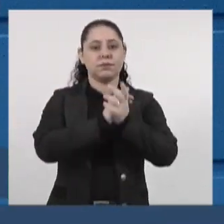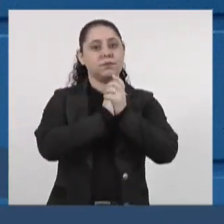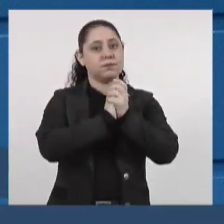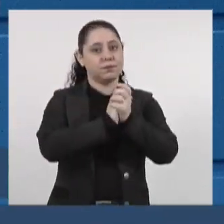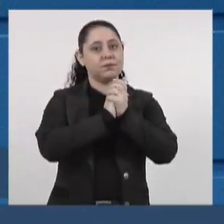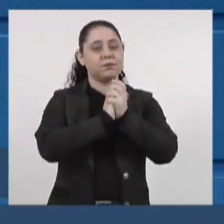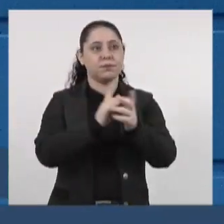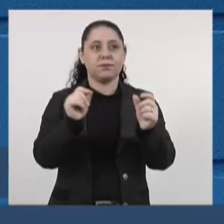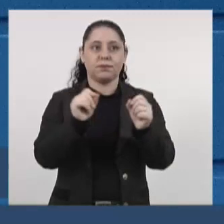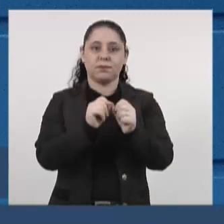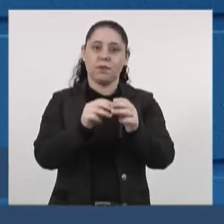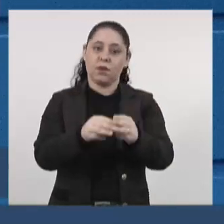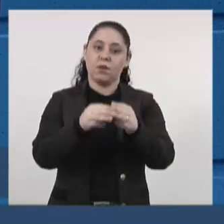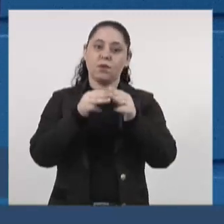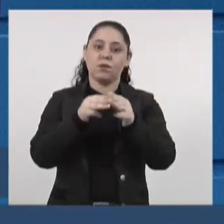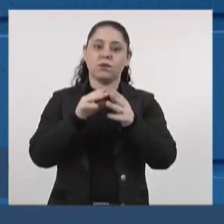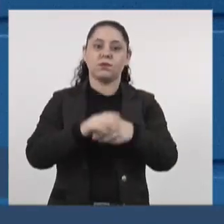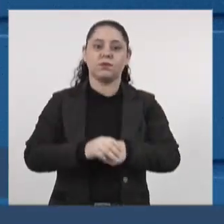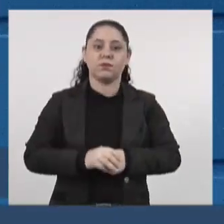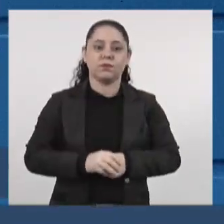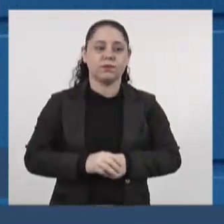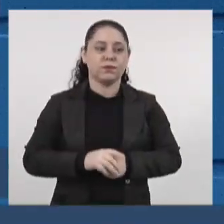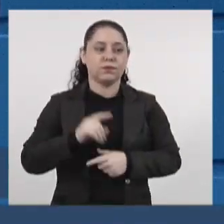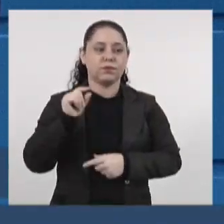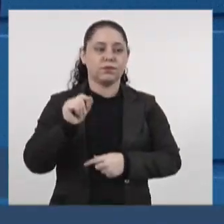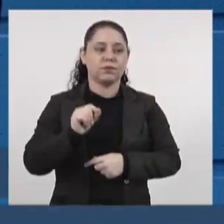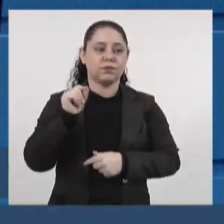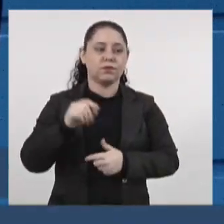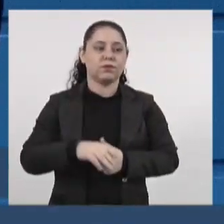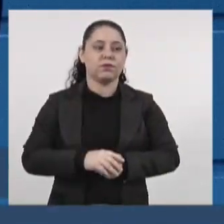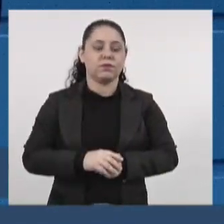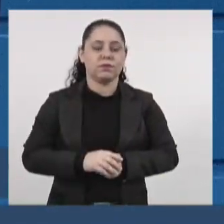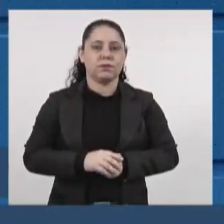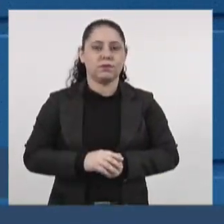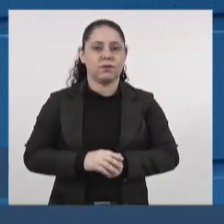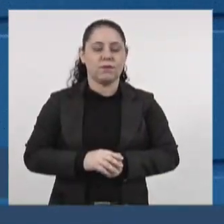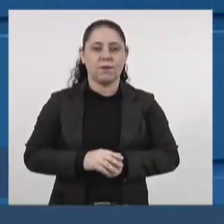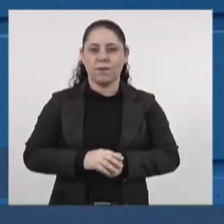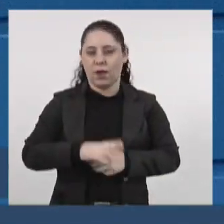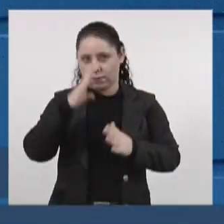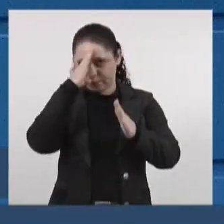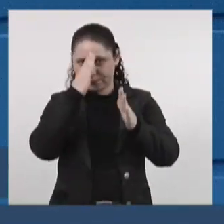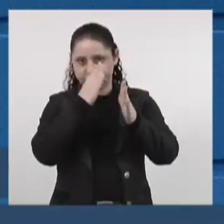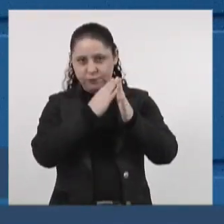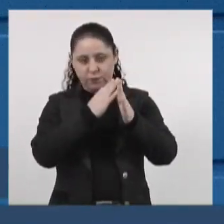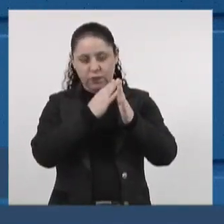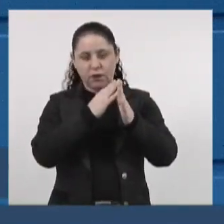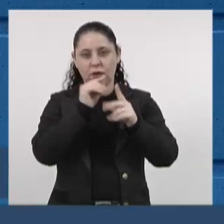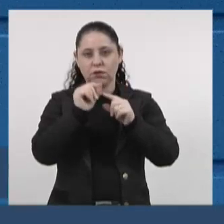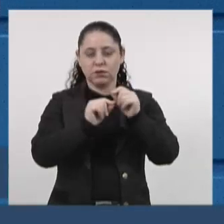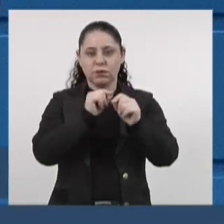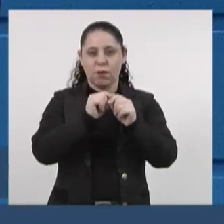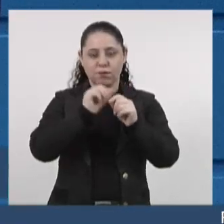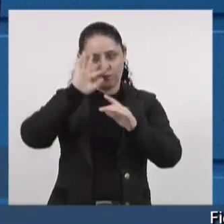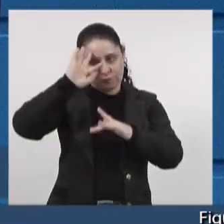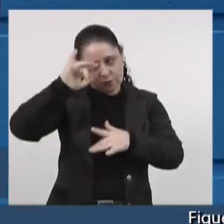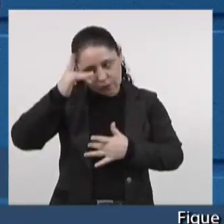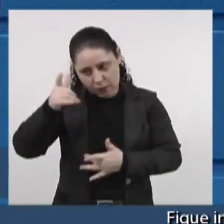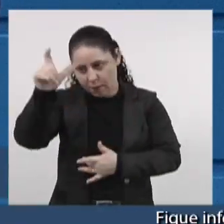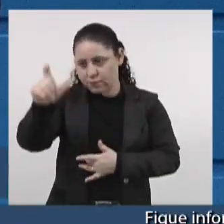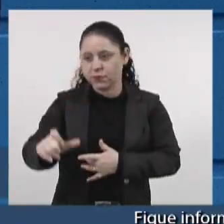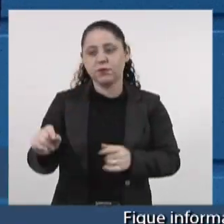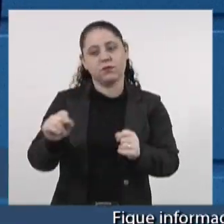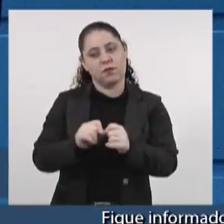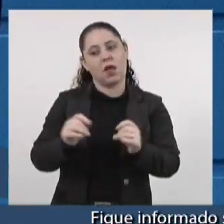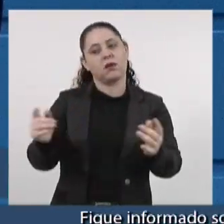Parabenizo-os pelo feito. E a moção de congratulação é um instrumento em que reconhecemos e homenageamos aqueles que desempenham